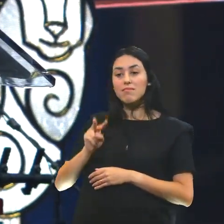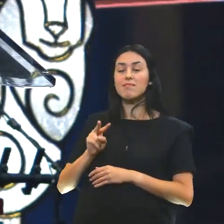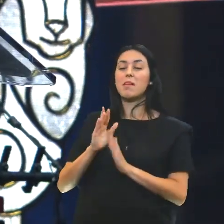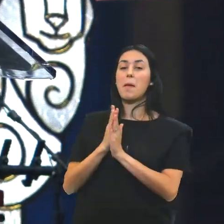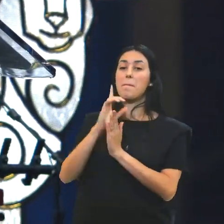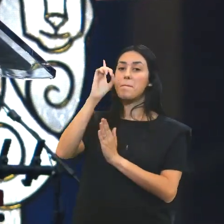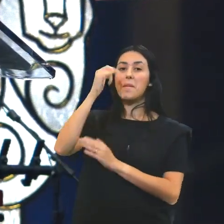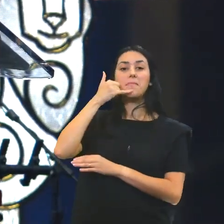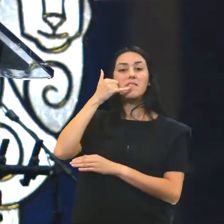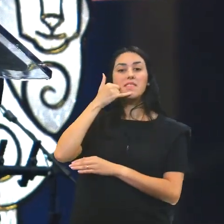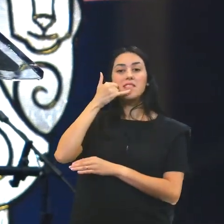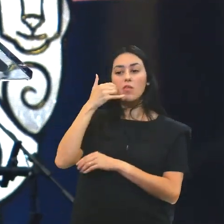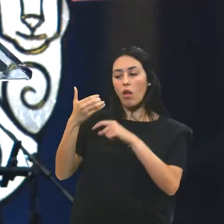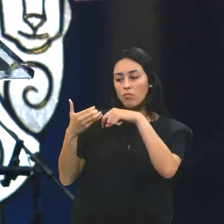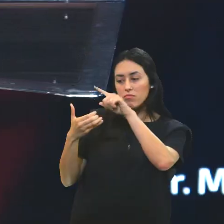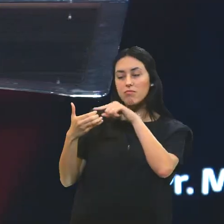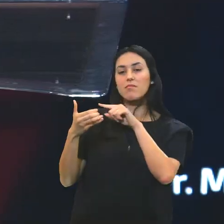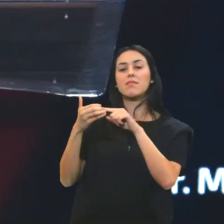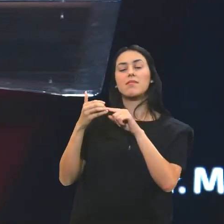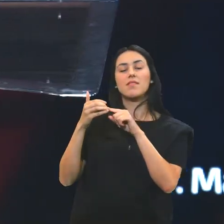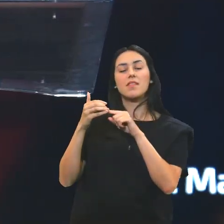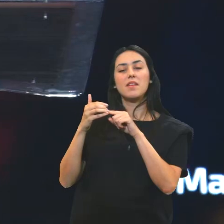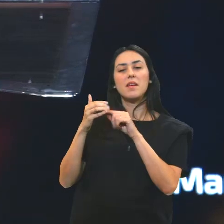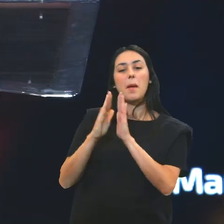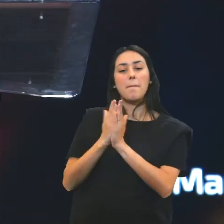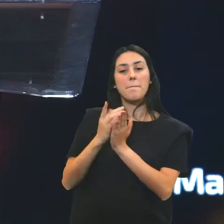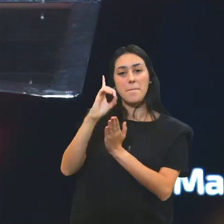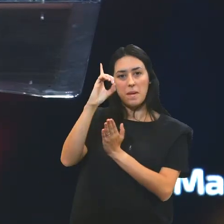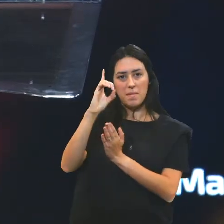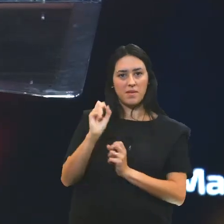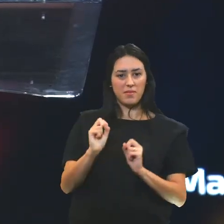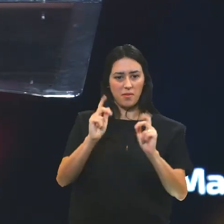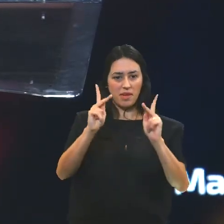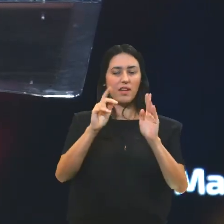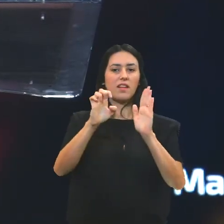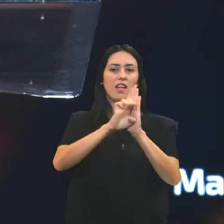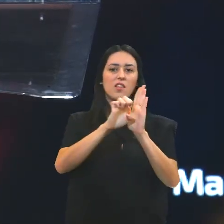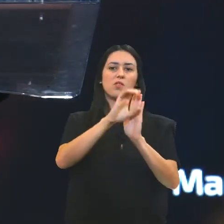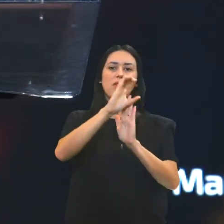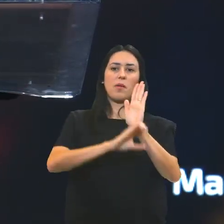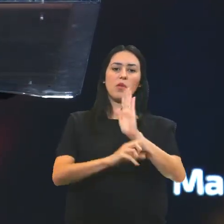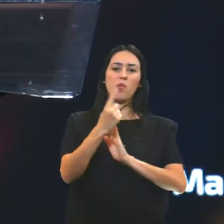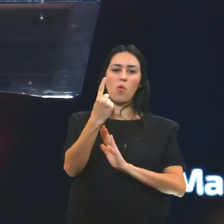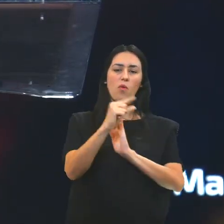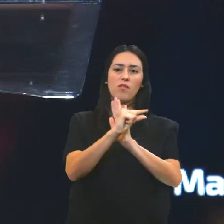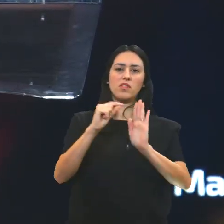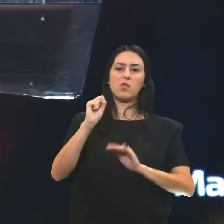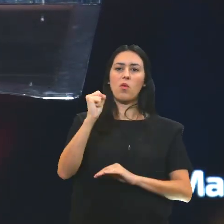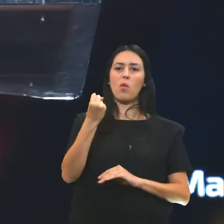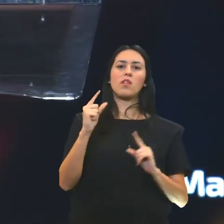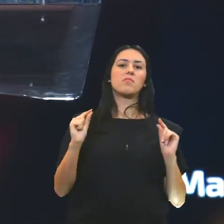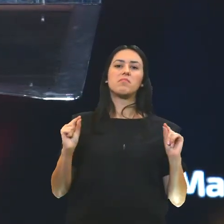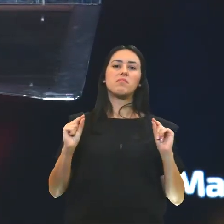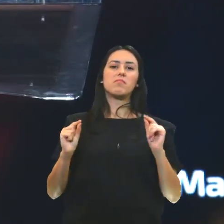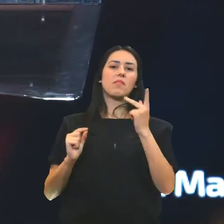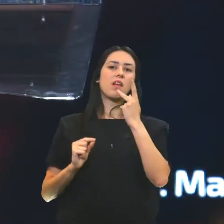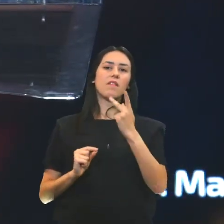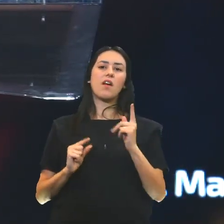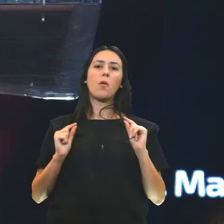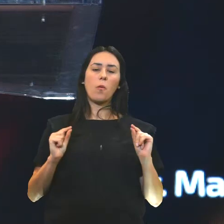na Bíblia aí, tá? Êxodo capítulo 1, versículo 8. Olha o que diz a palavra de Deus.